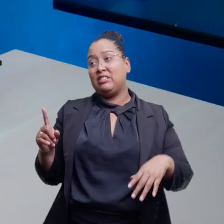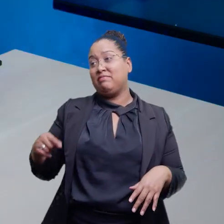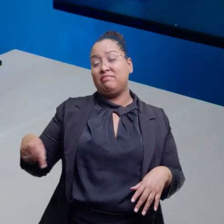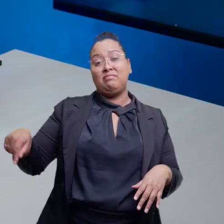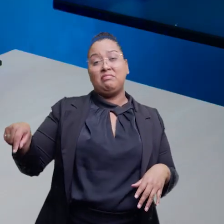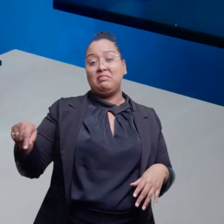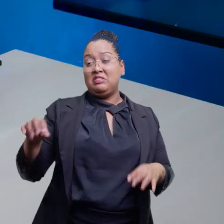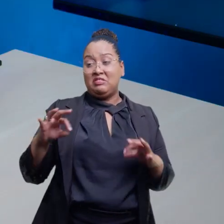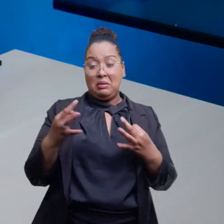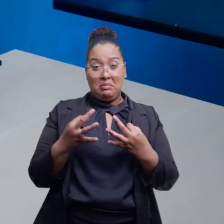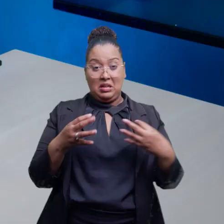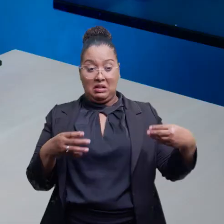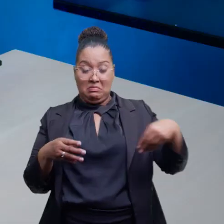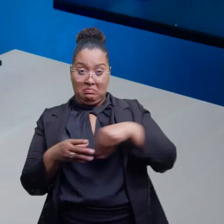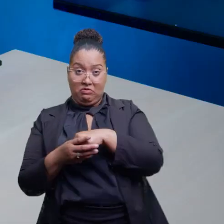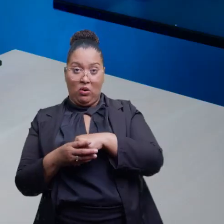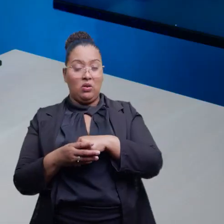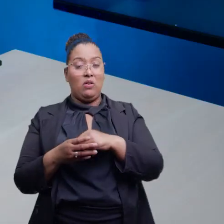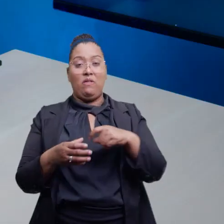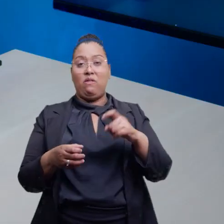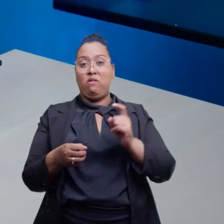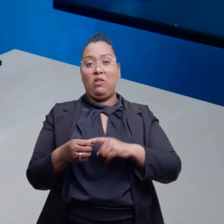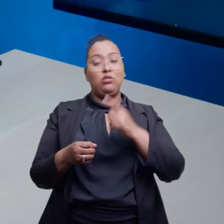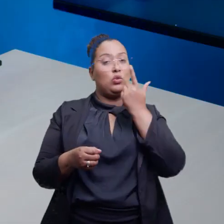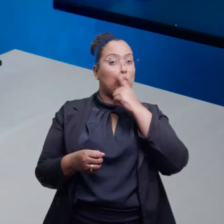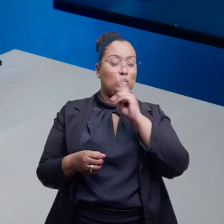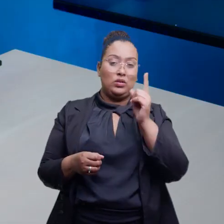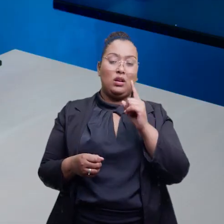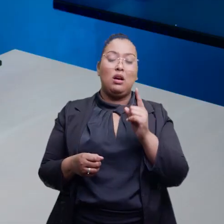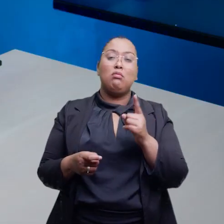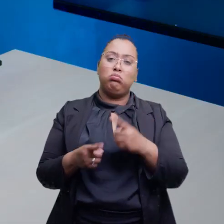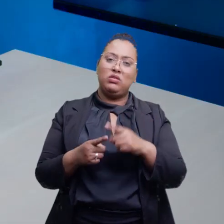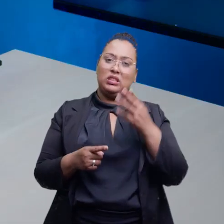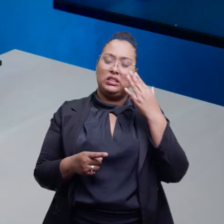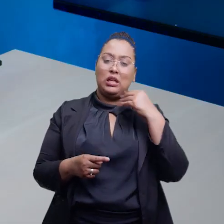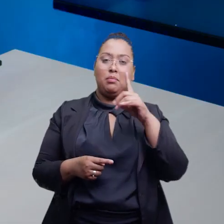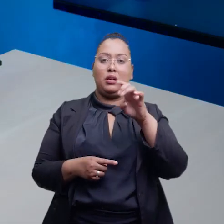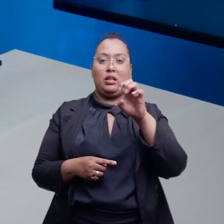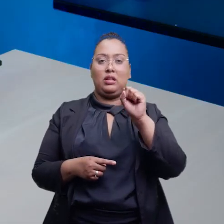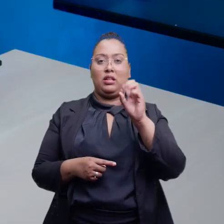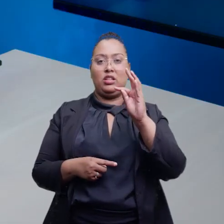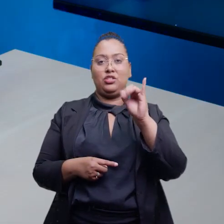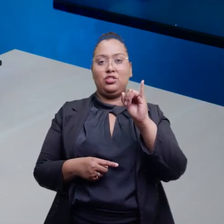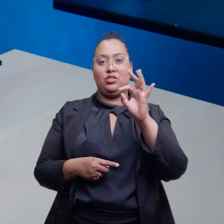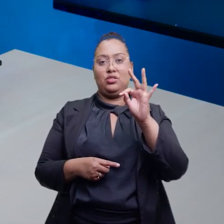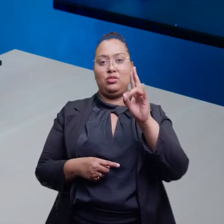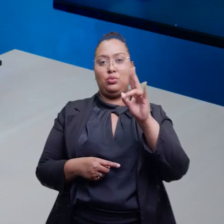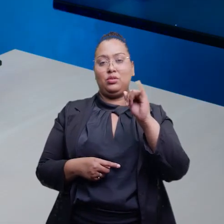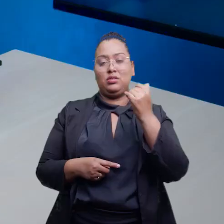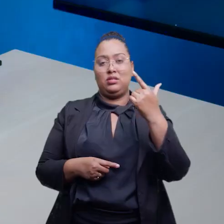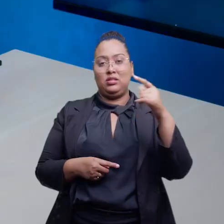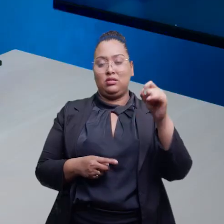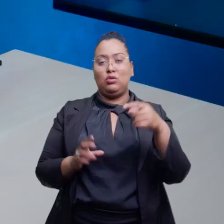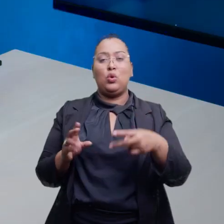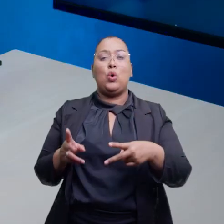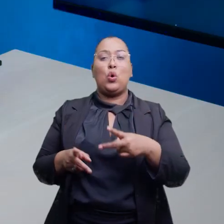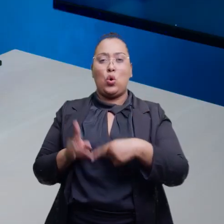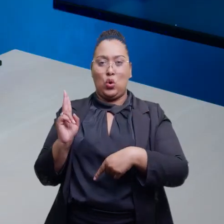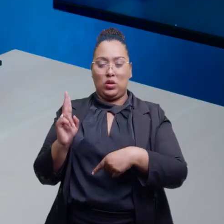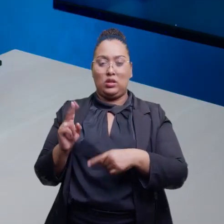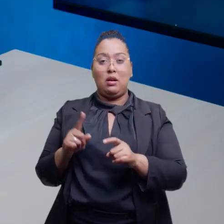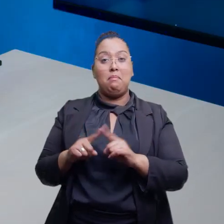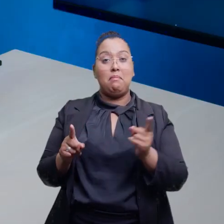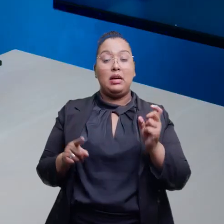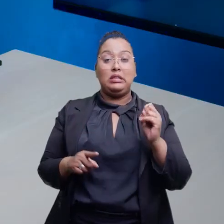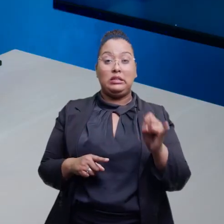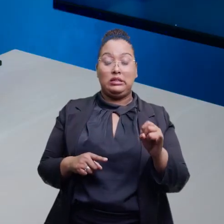chance de conseguir retornar, porque apesar da destituição, ela cortar, né, esse vínculo e possibilitar a adoção, é